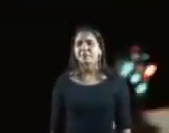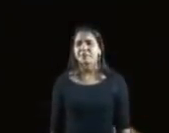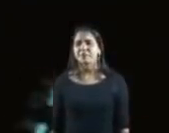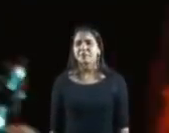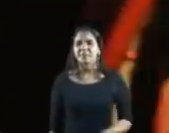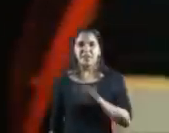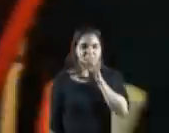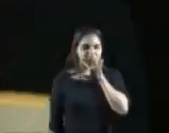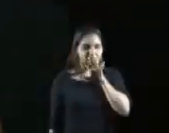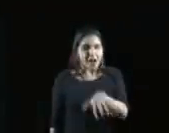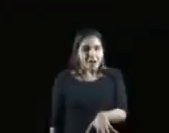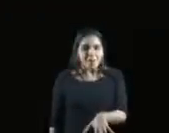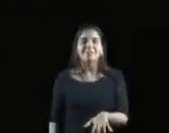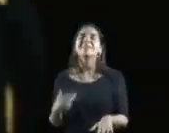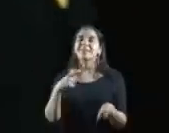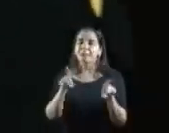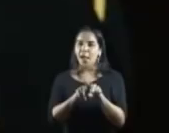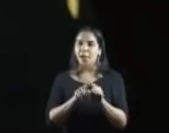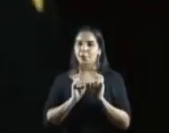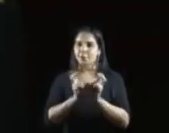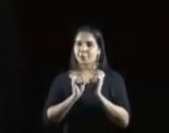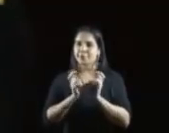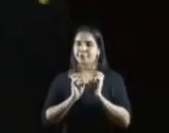vomitaram no trem.